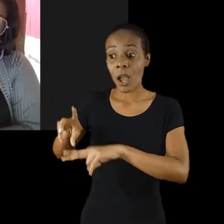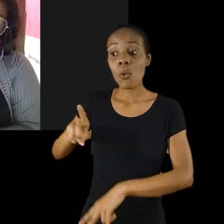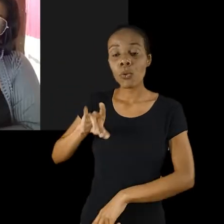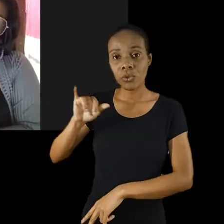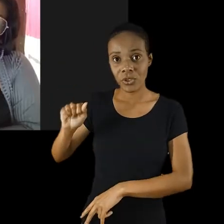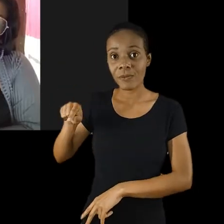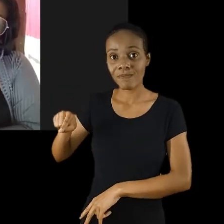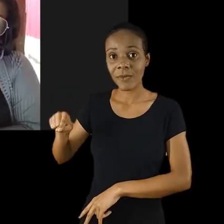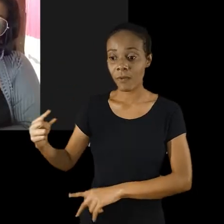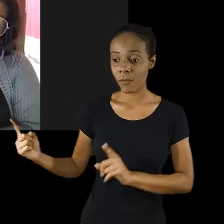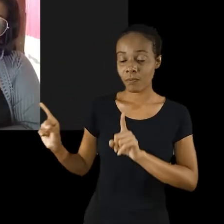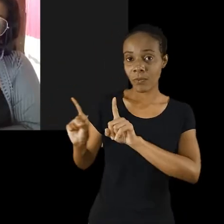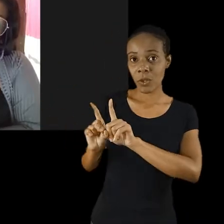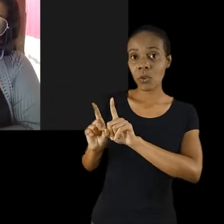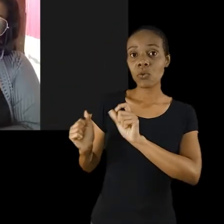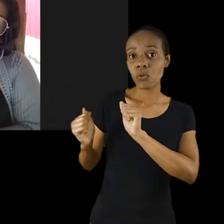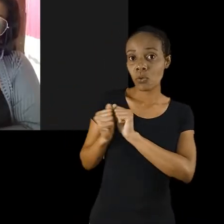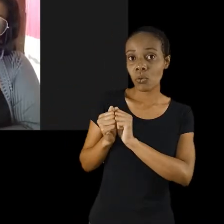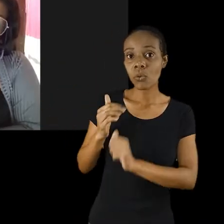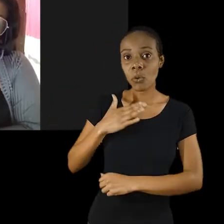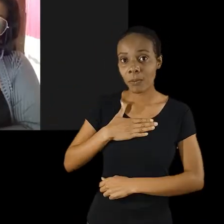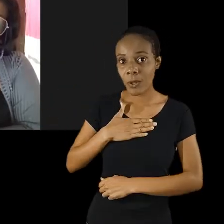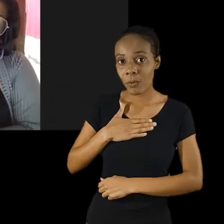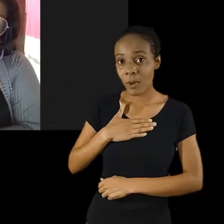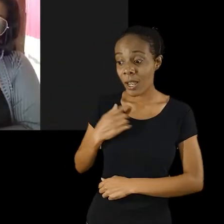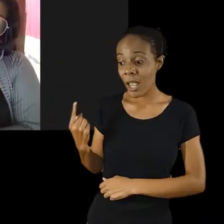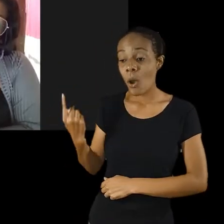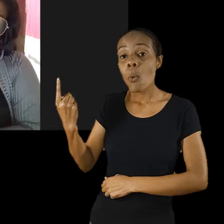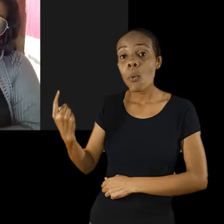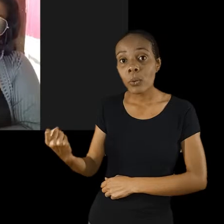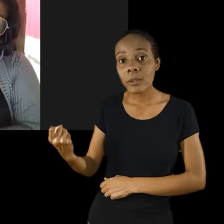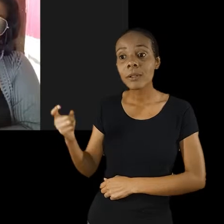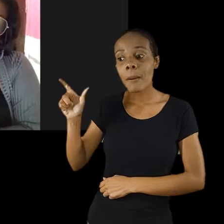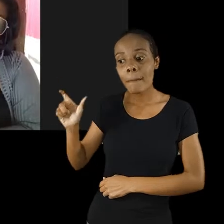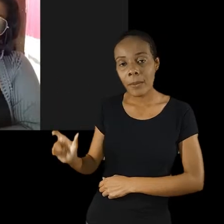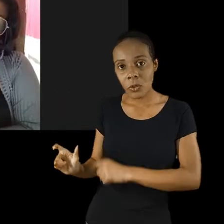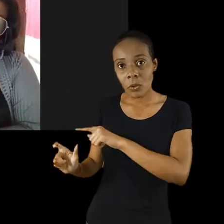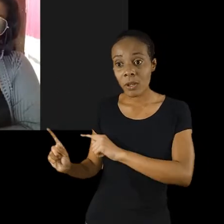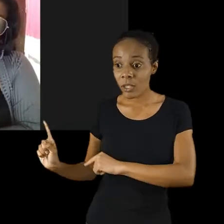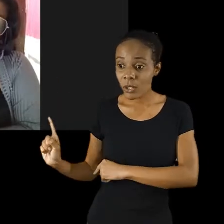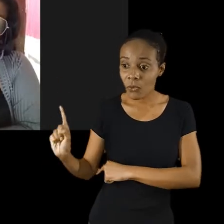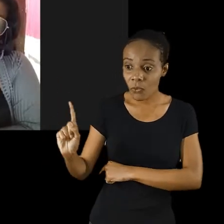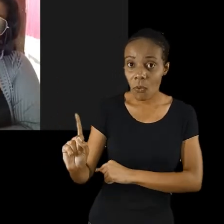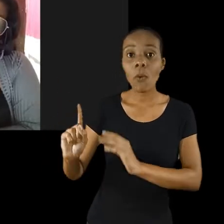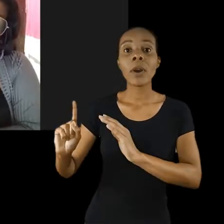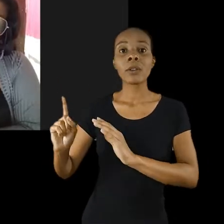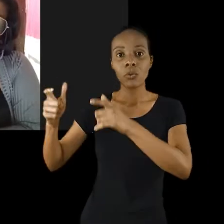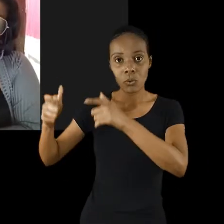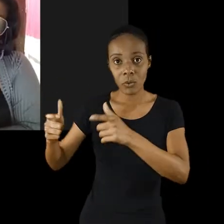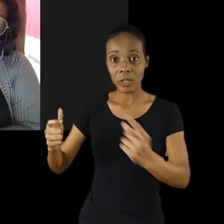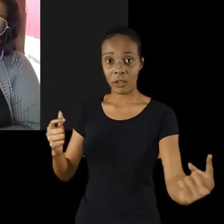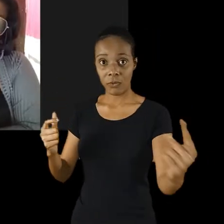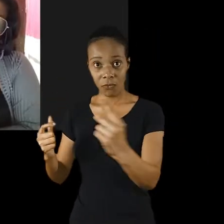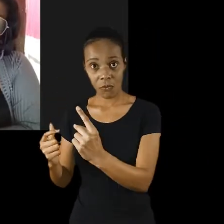E a única pessoa que falou, que foi lá na minha favela, no território, que falou para ele de ancestralidade, de